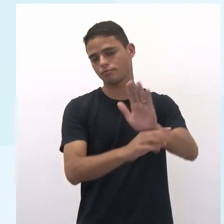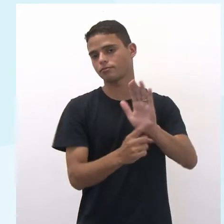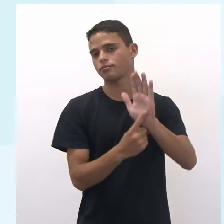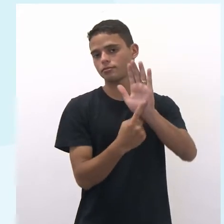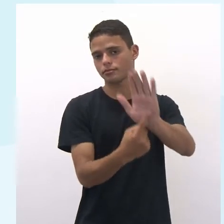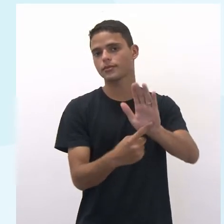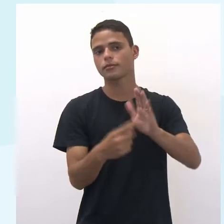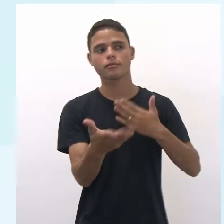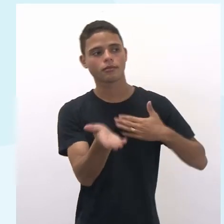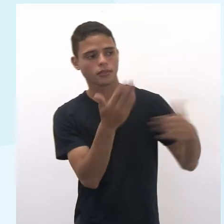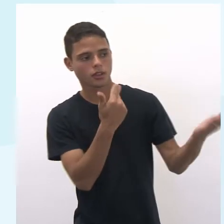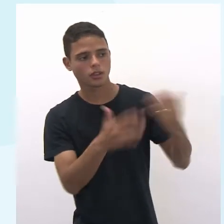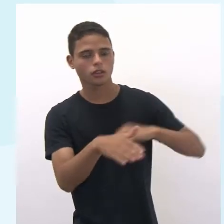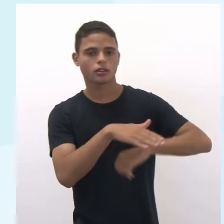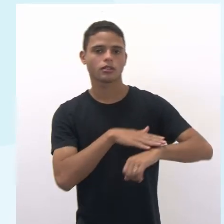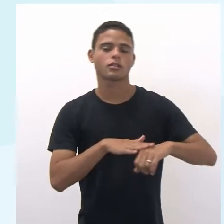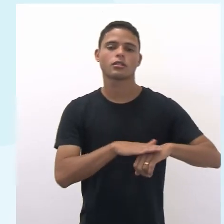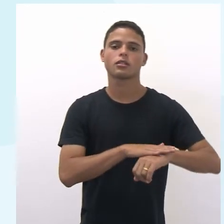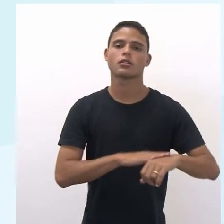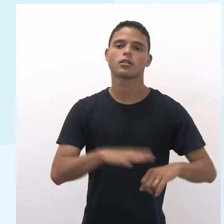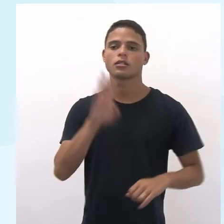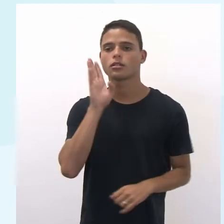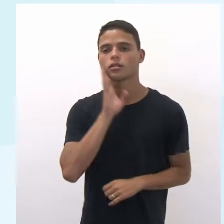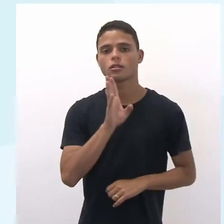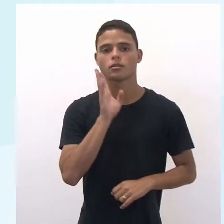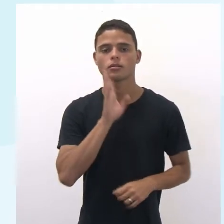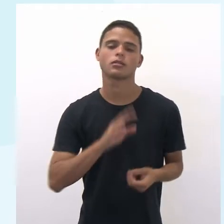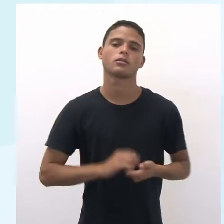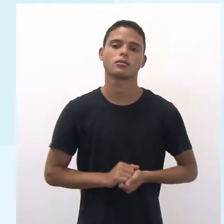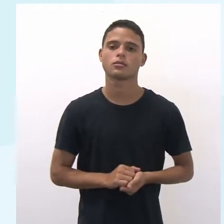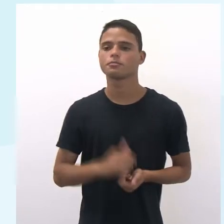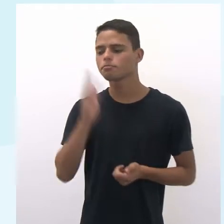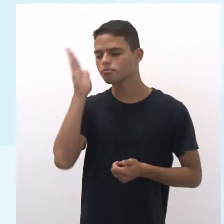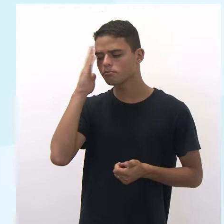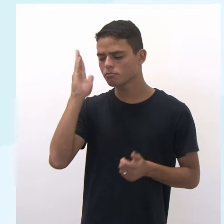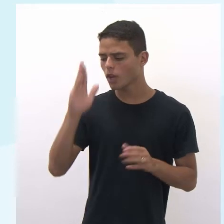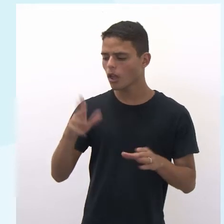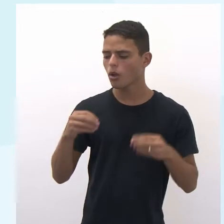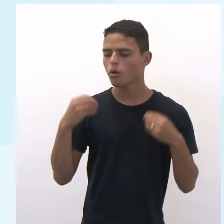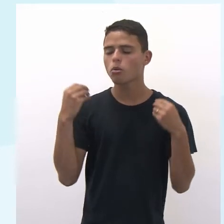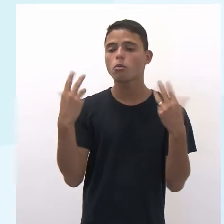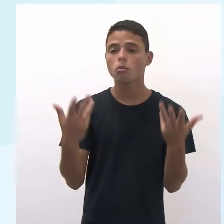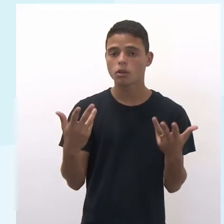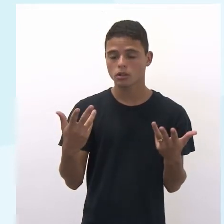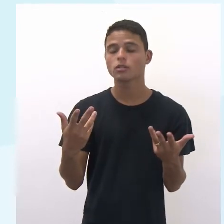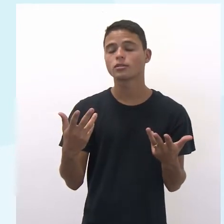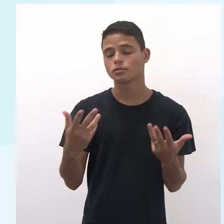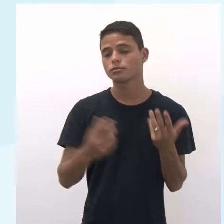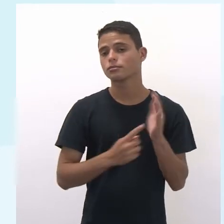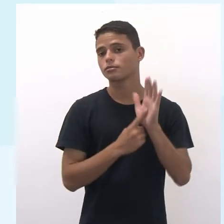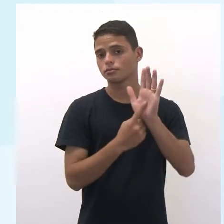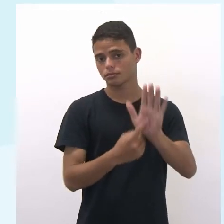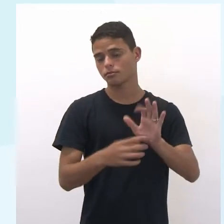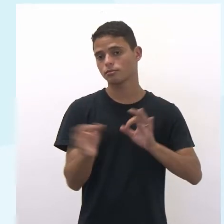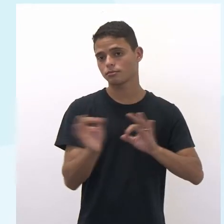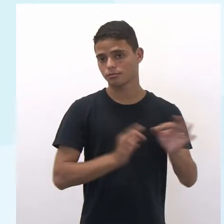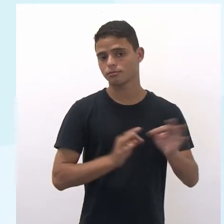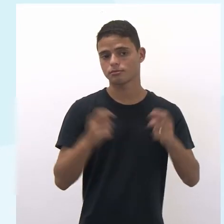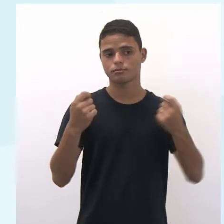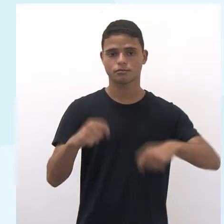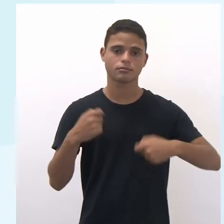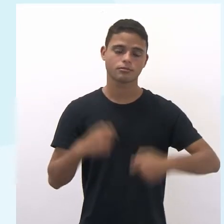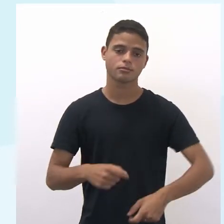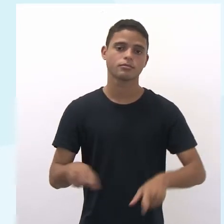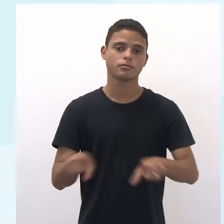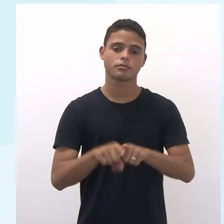o debate. E isso é bem legal. Então, saber quando vai ser exibido o vídeo requer um planejamento também.